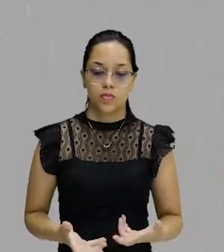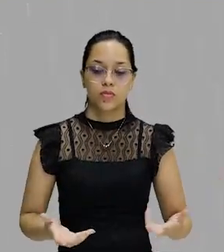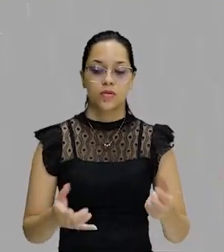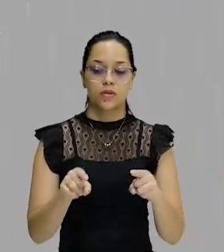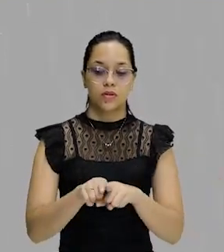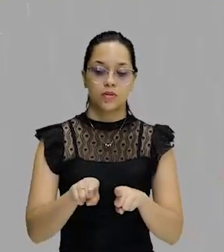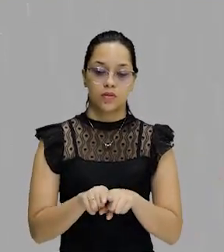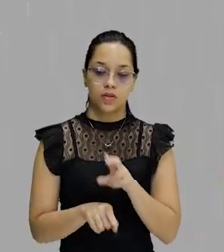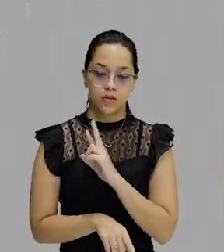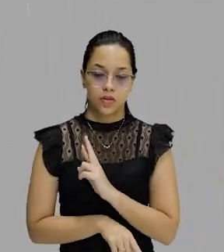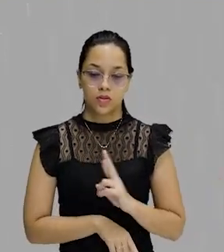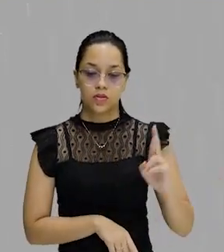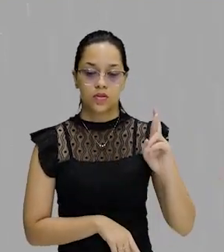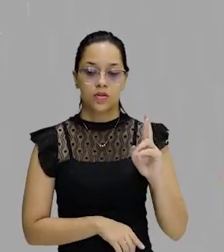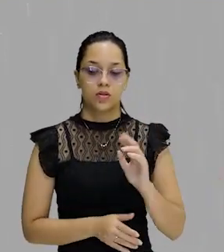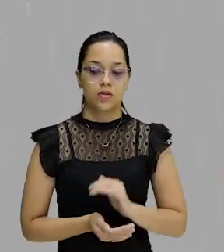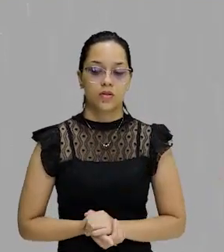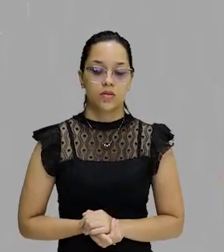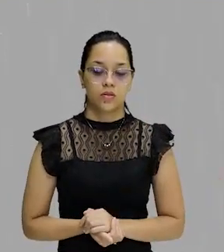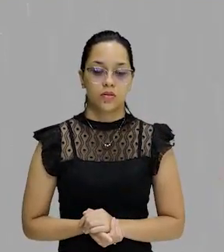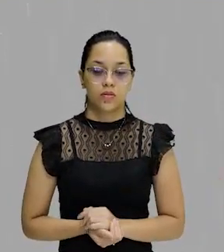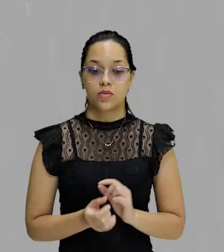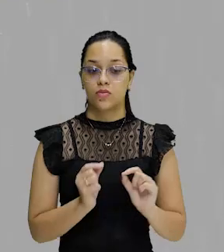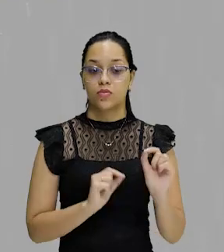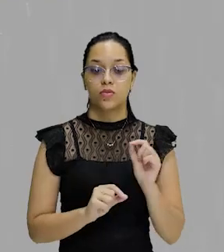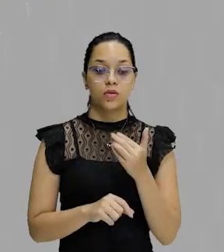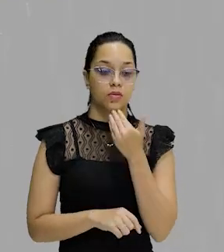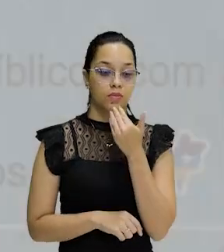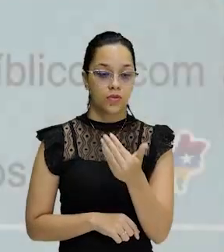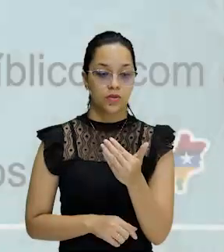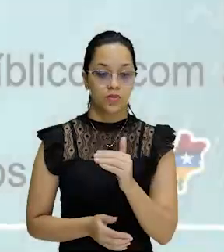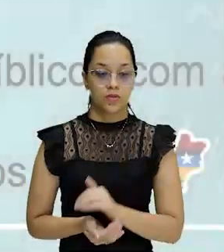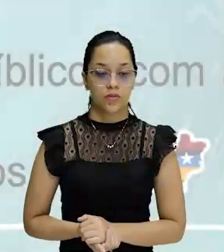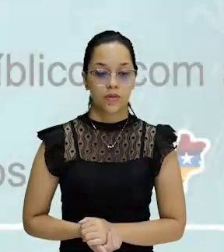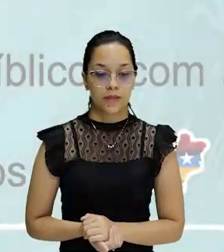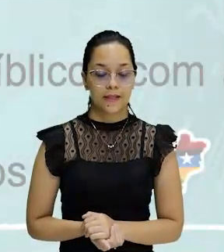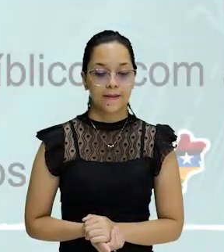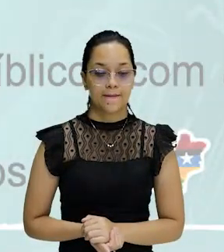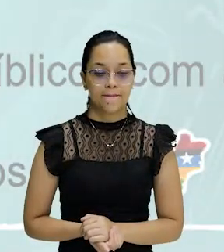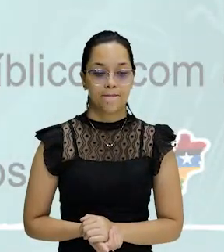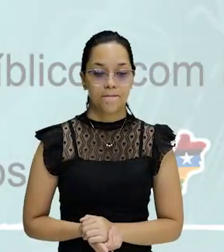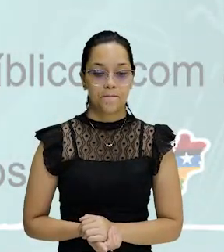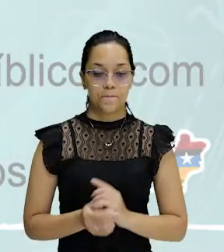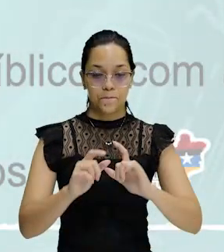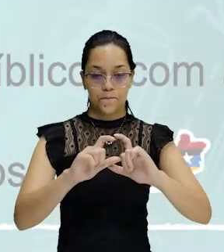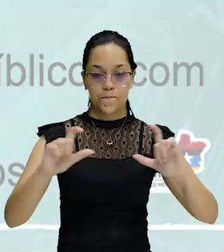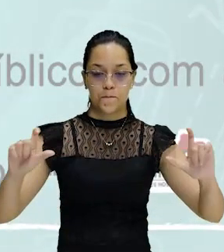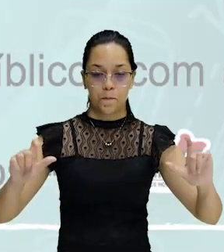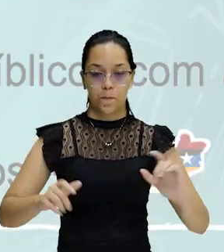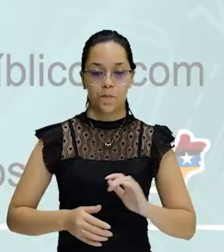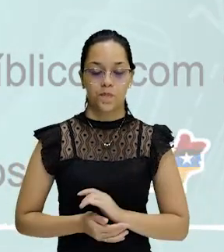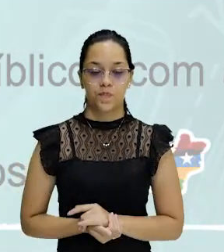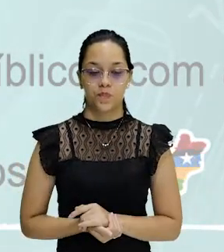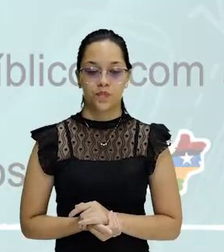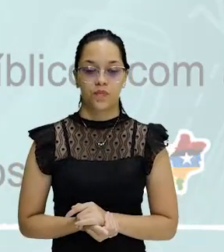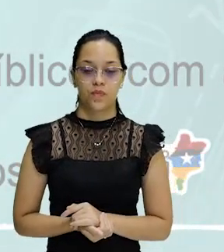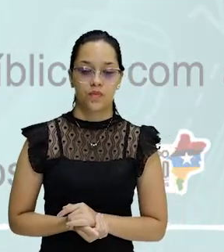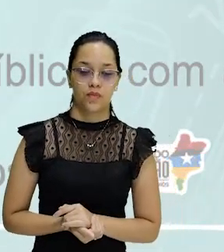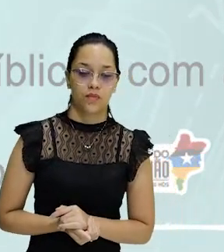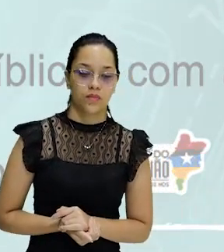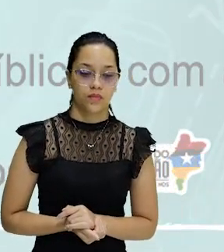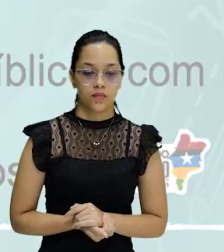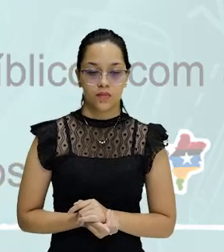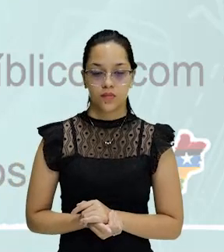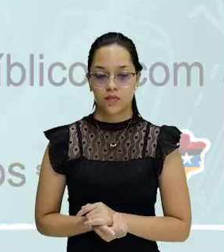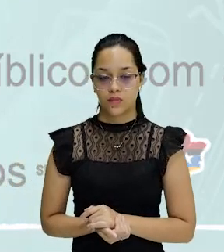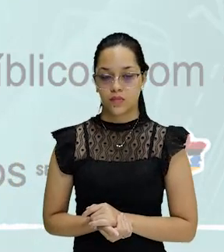a religiosidade. Então, vamos ver o que ele está perguntando. Olha só o comando. As palavras de Slocklin